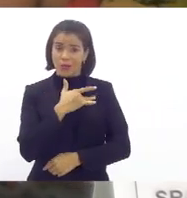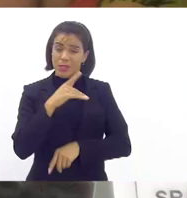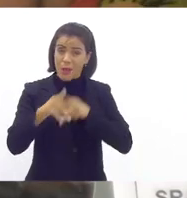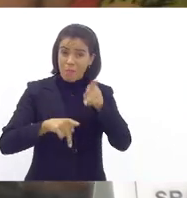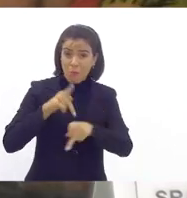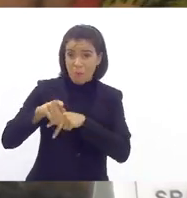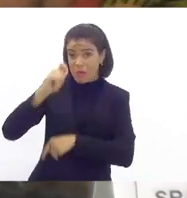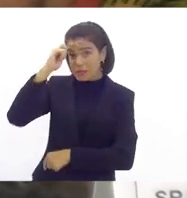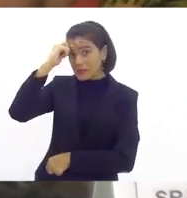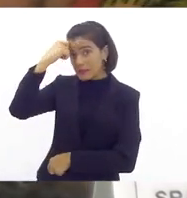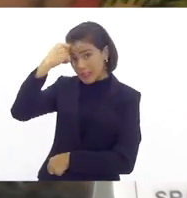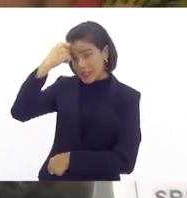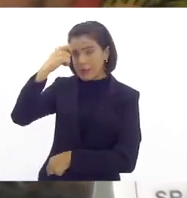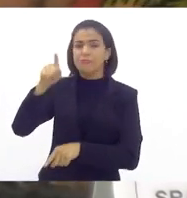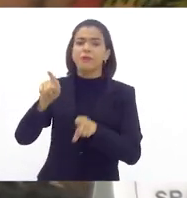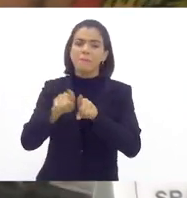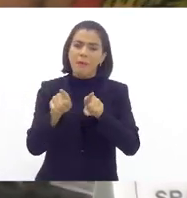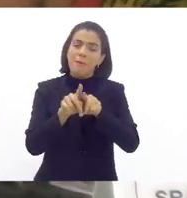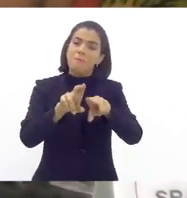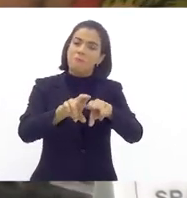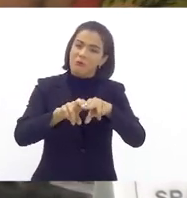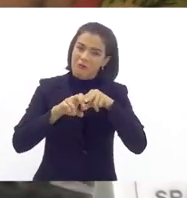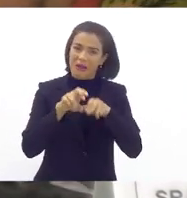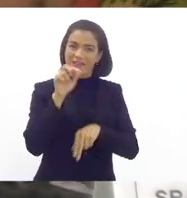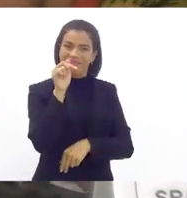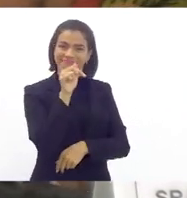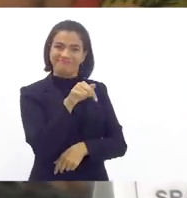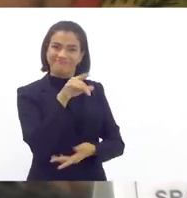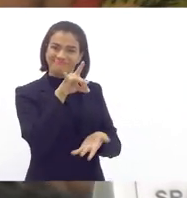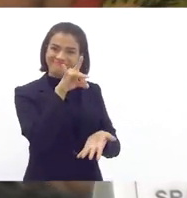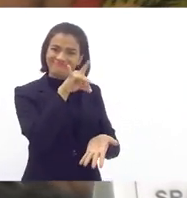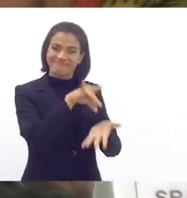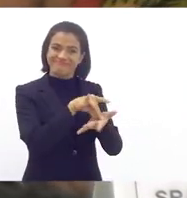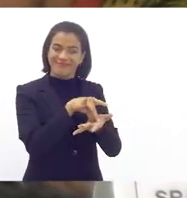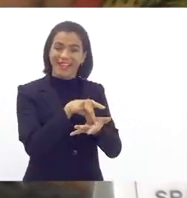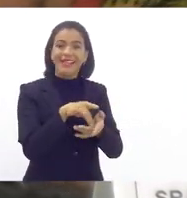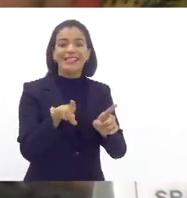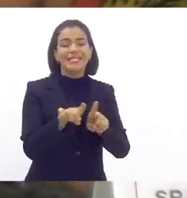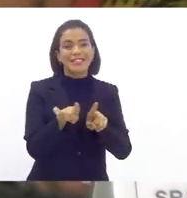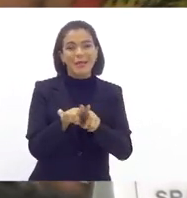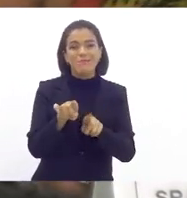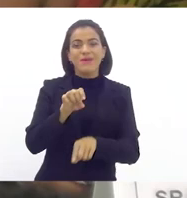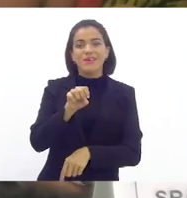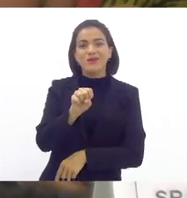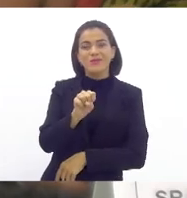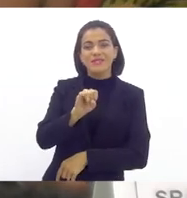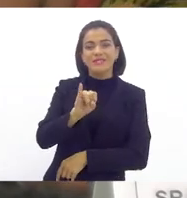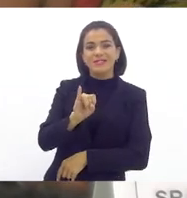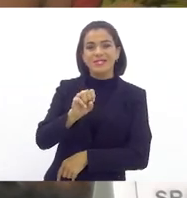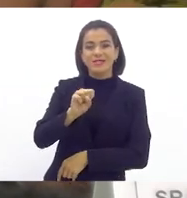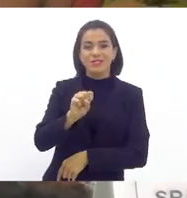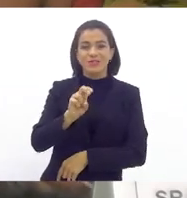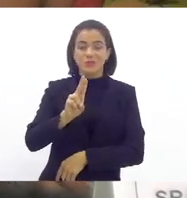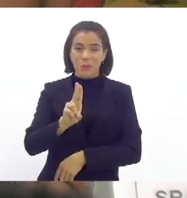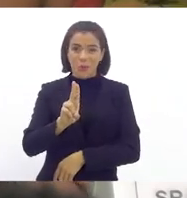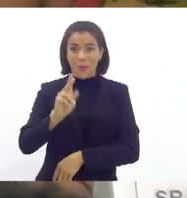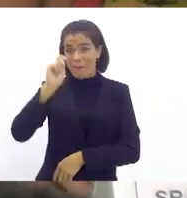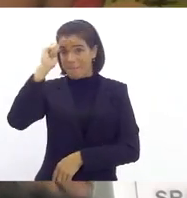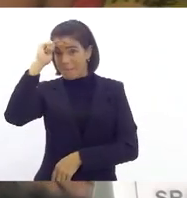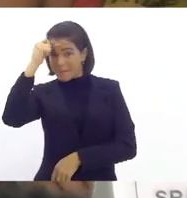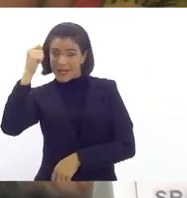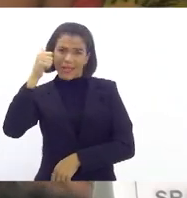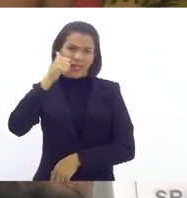negra também a partir desta realidade e o advento do SISU, que hoje coloca pretos e pretas na